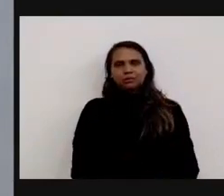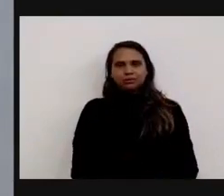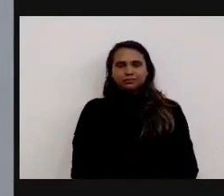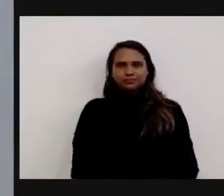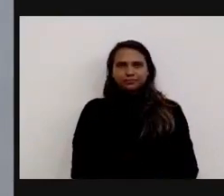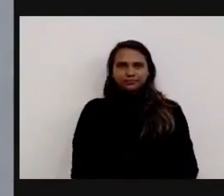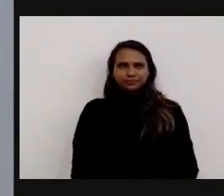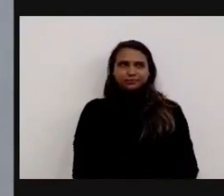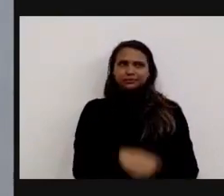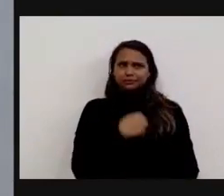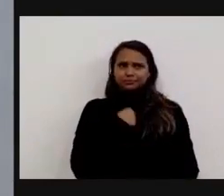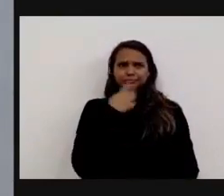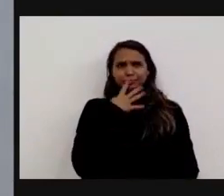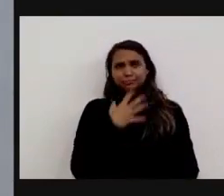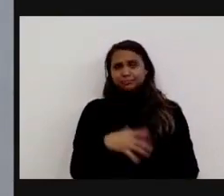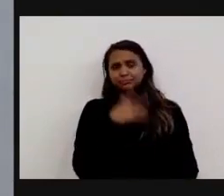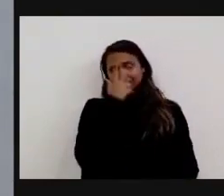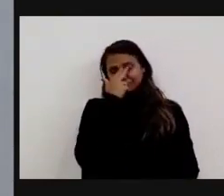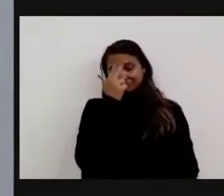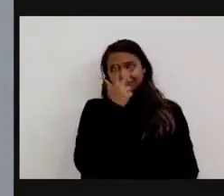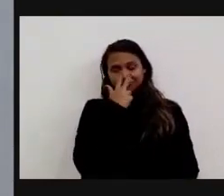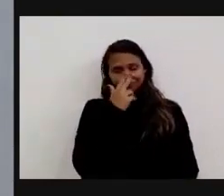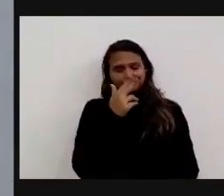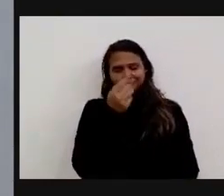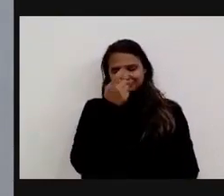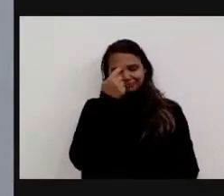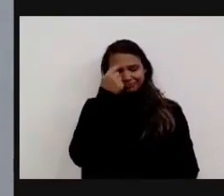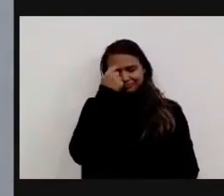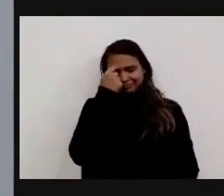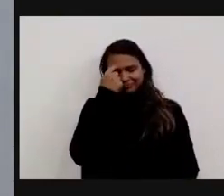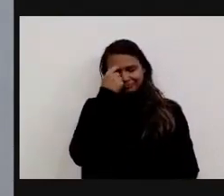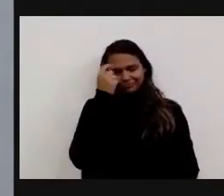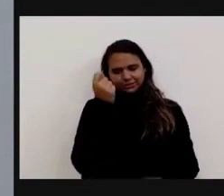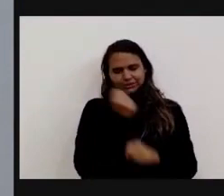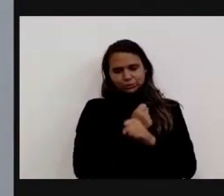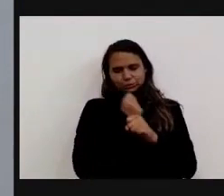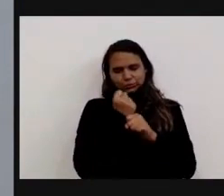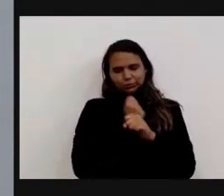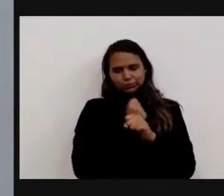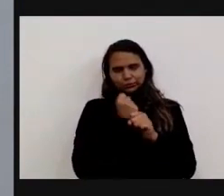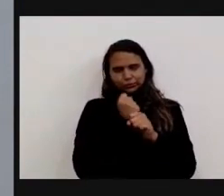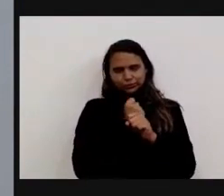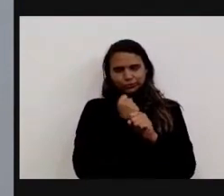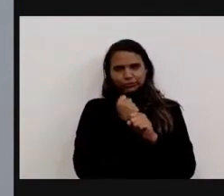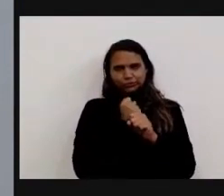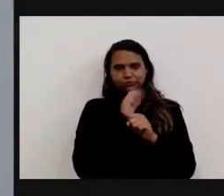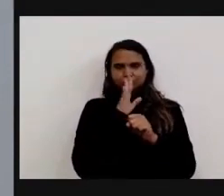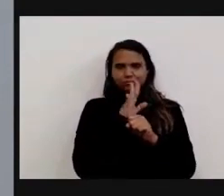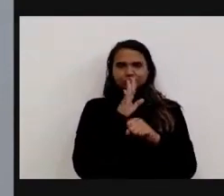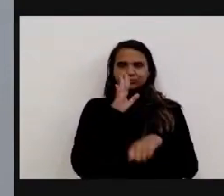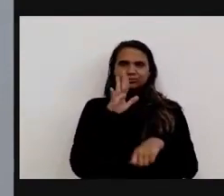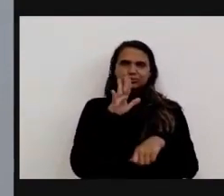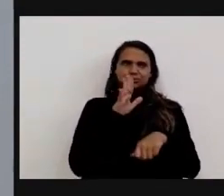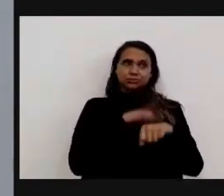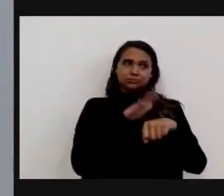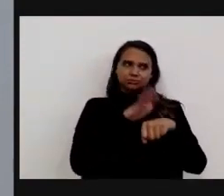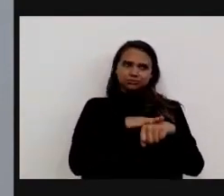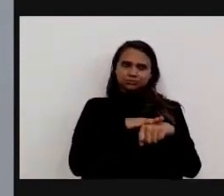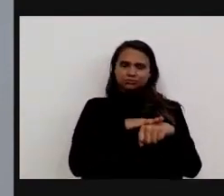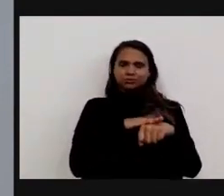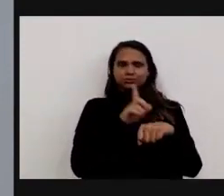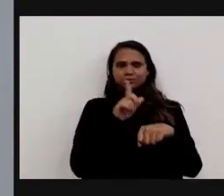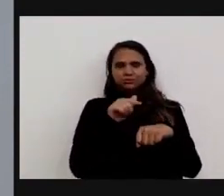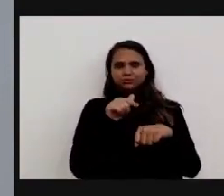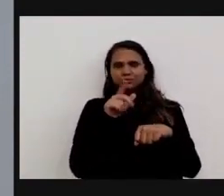é sempre eu fui muito infantilizada durante muitos anos né agora a questão da Autonomia E aí já